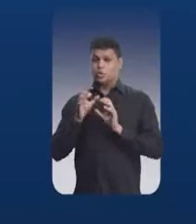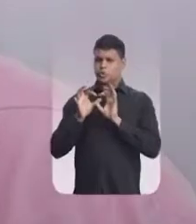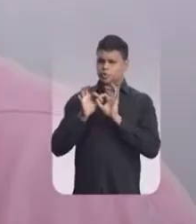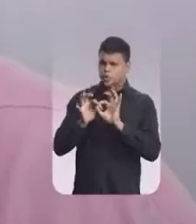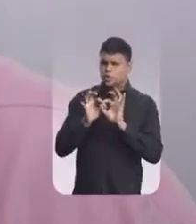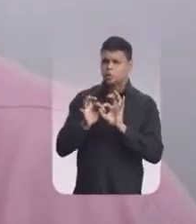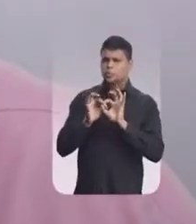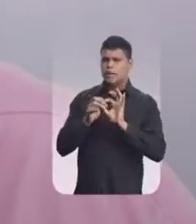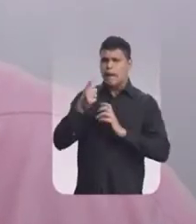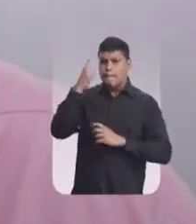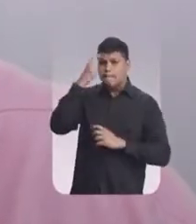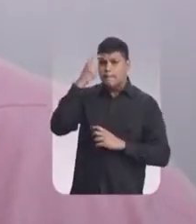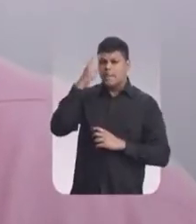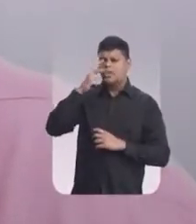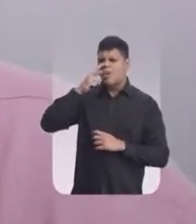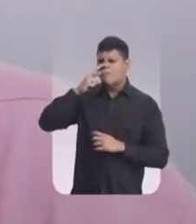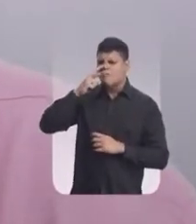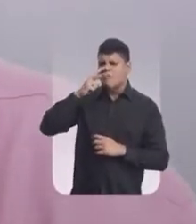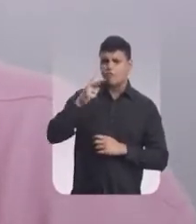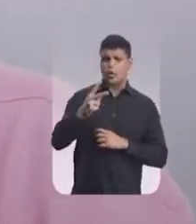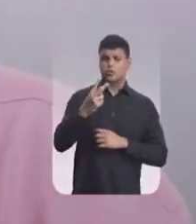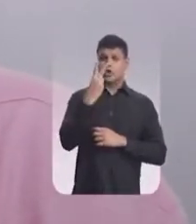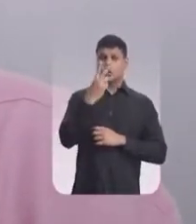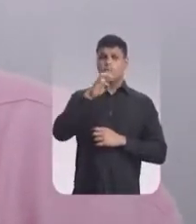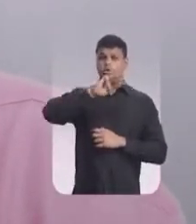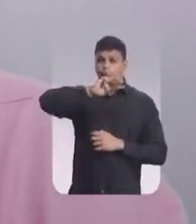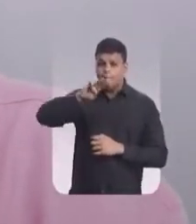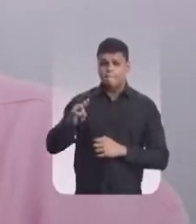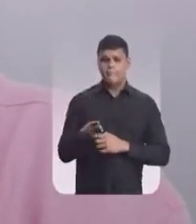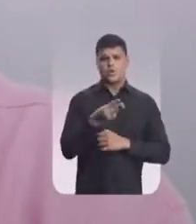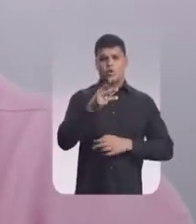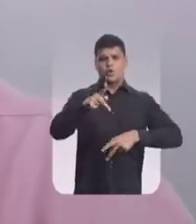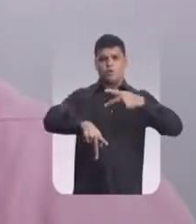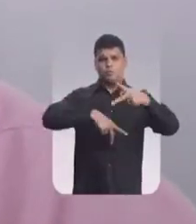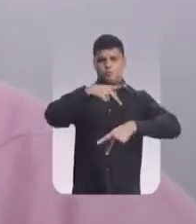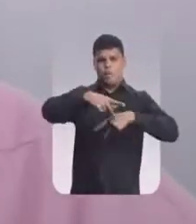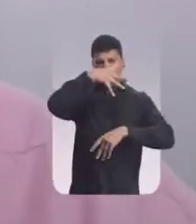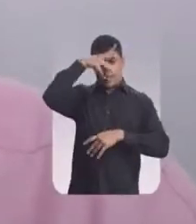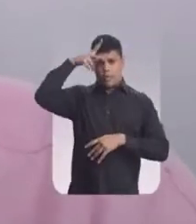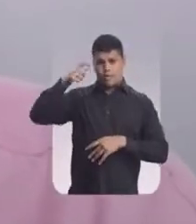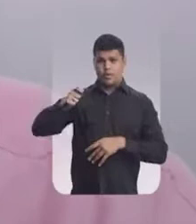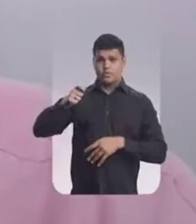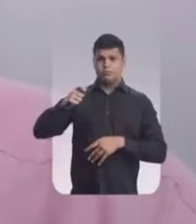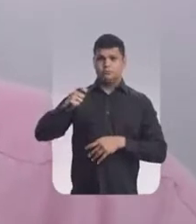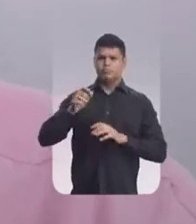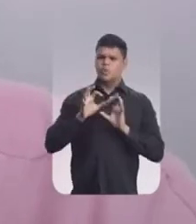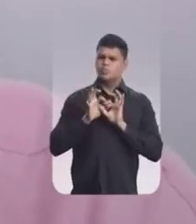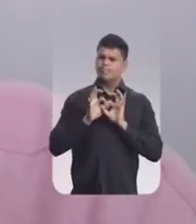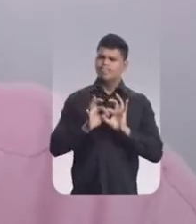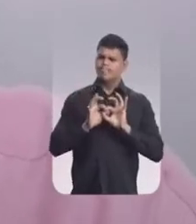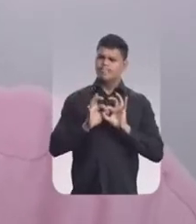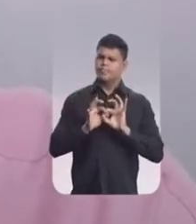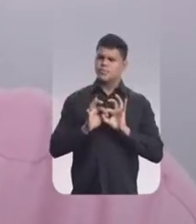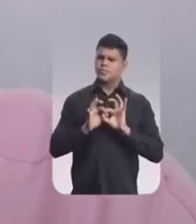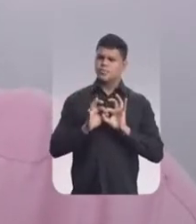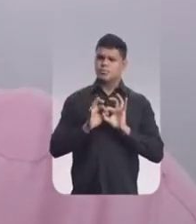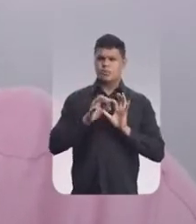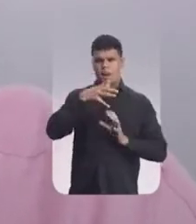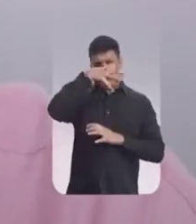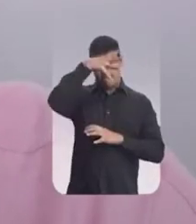sólidos. Juntos, imagine a força de mais de 2 milhões de manauaras